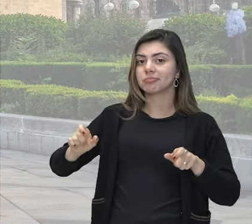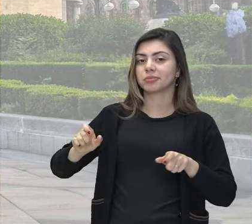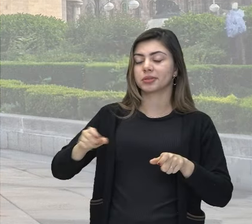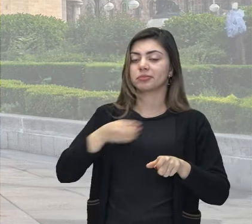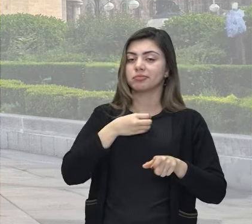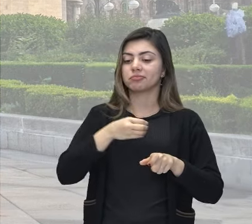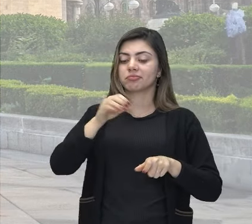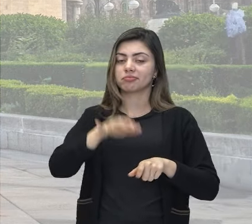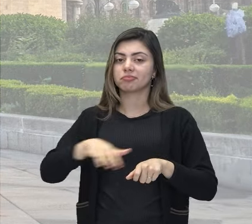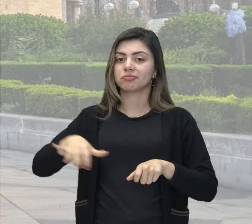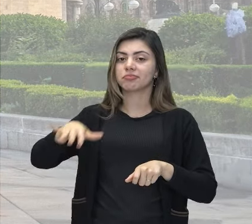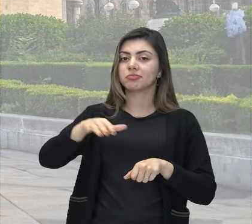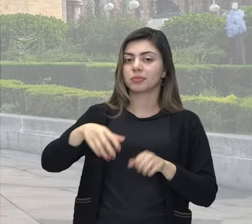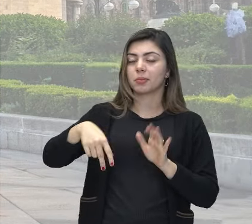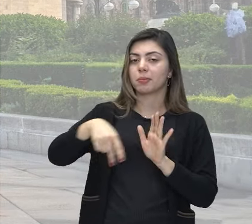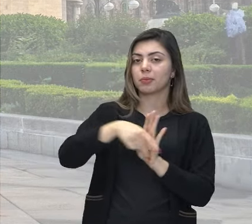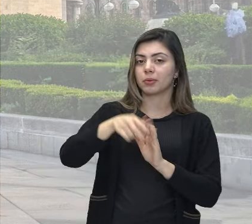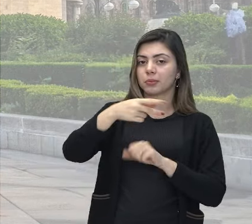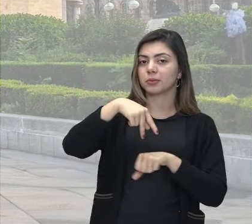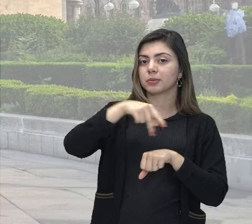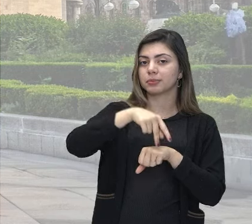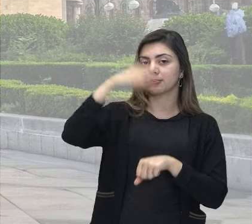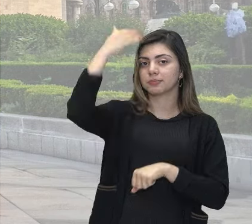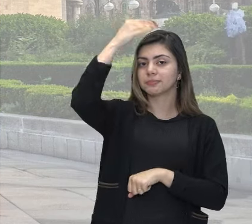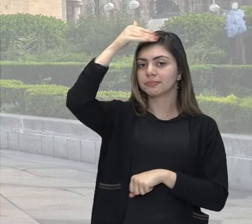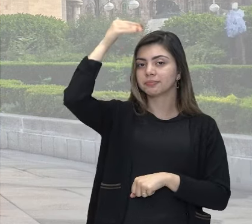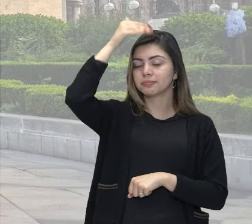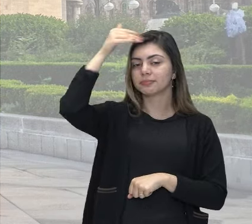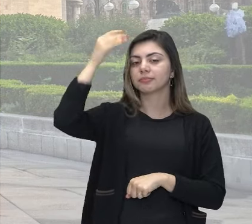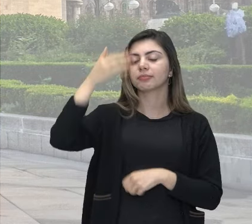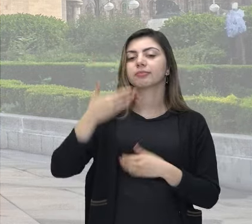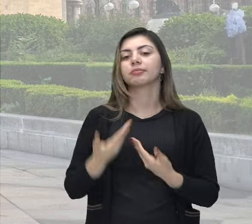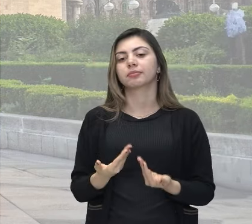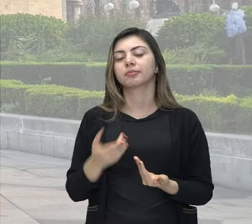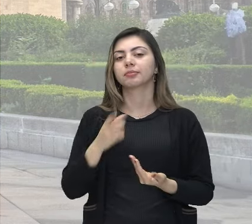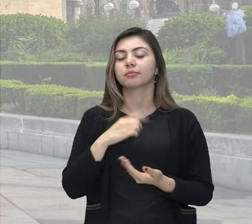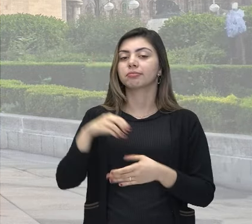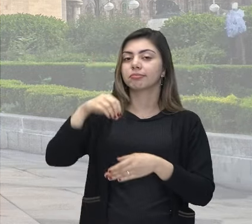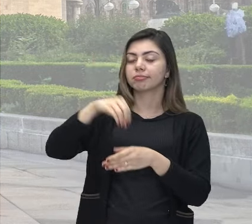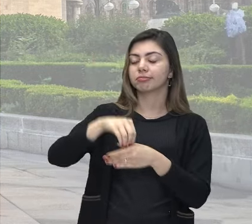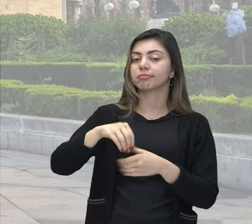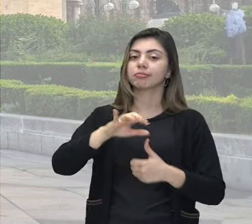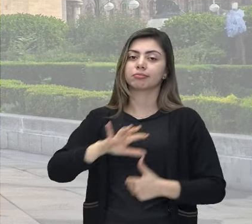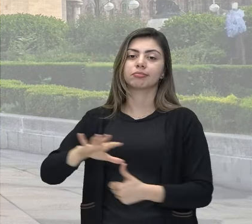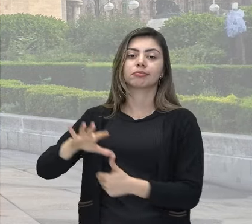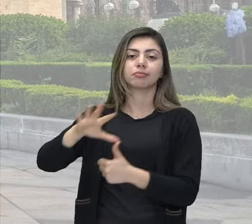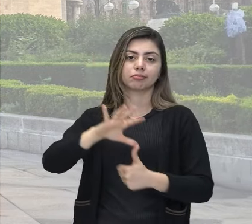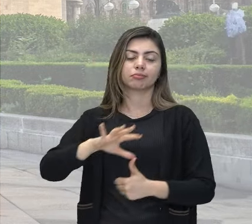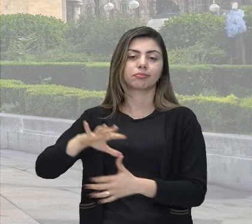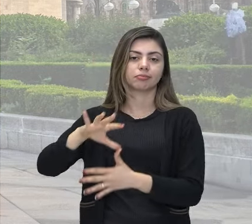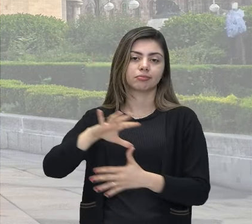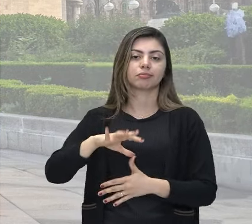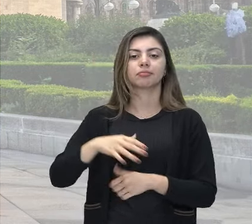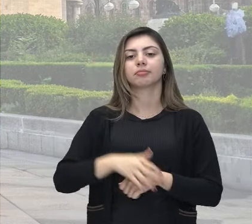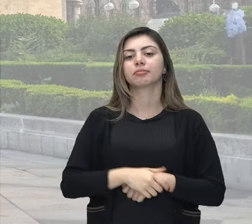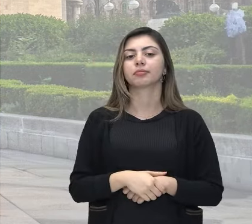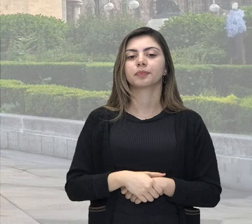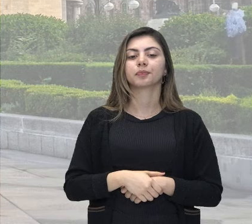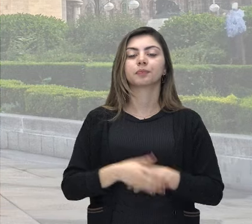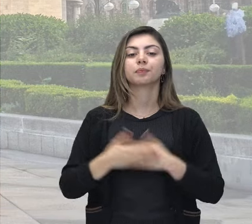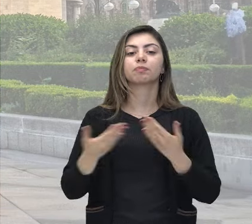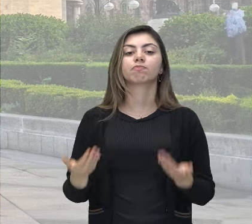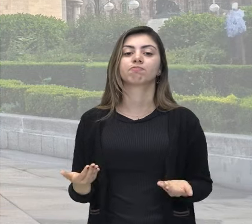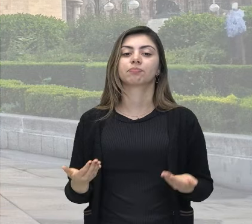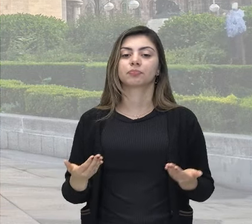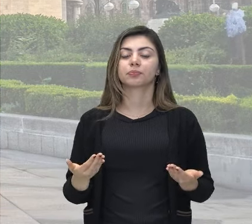habitantes no México, tá? Que está localizado aí no continente americano. E